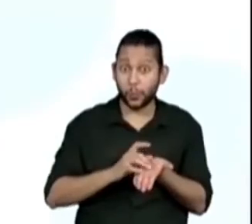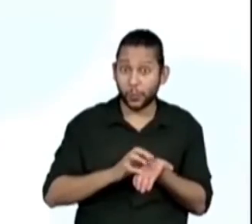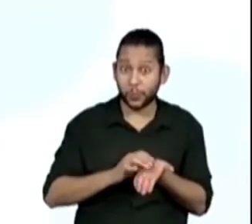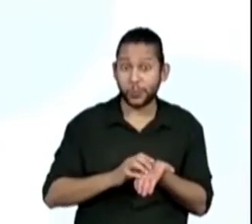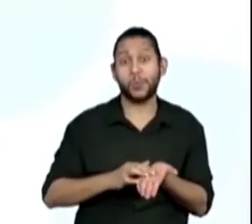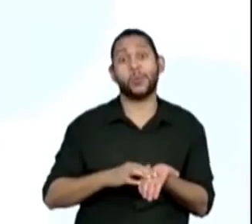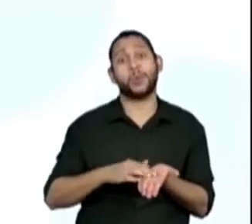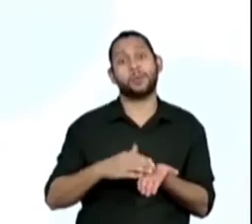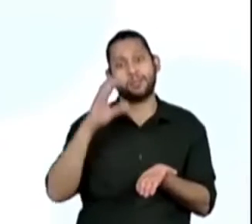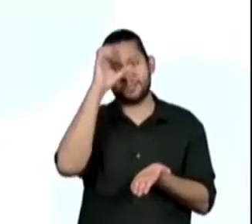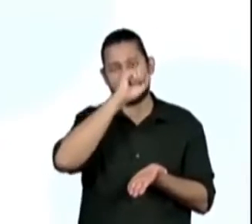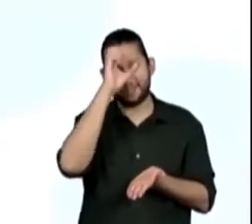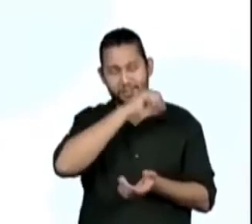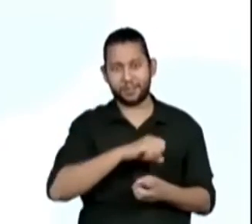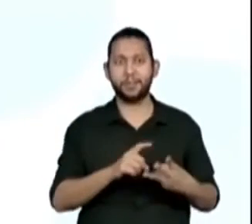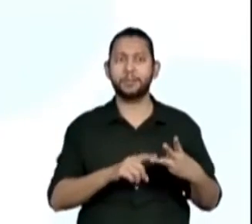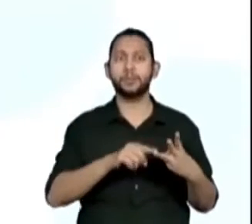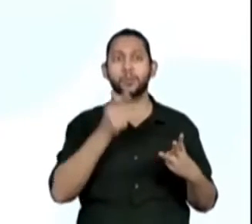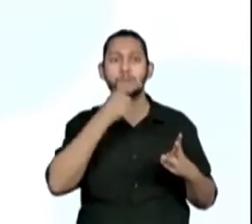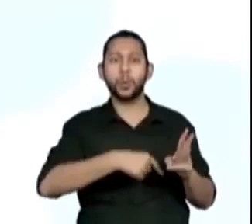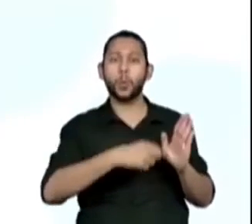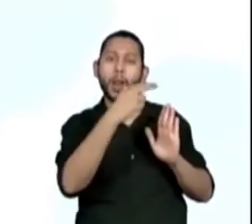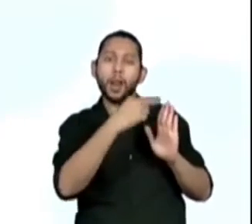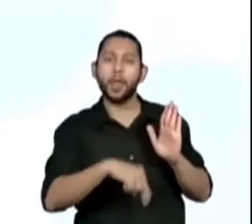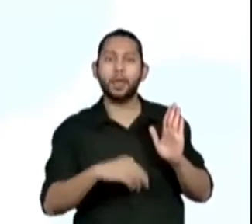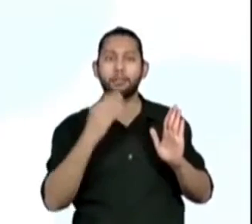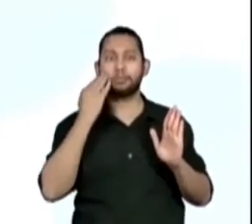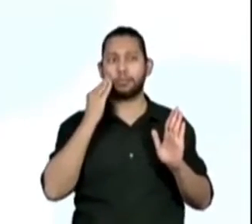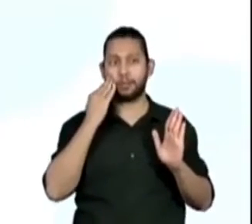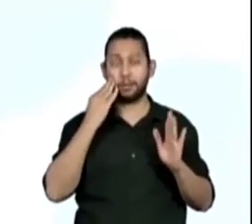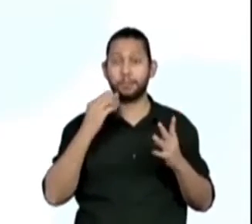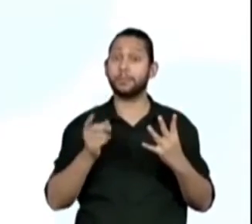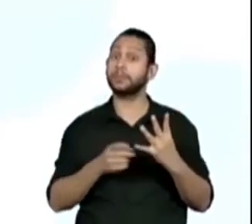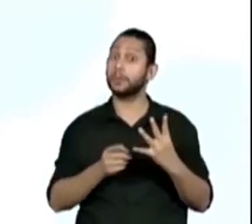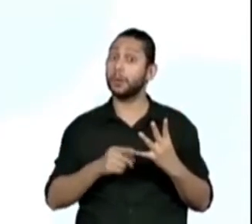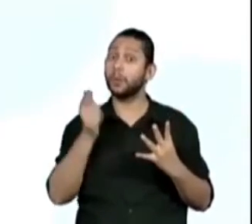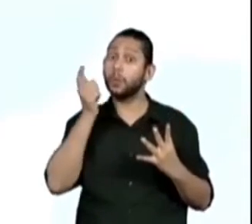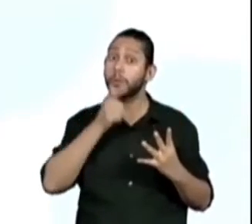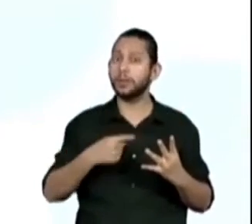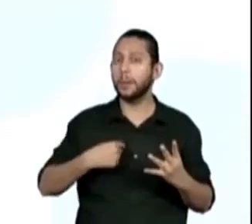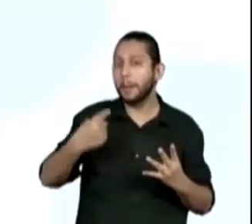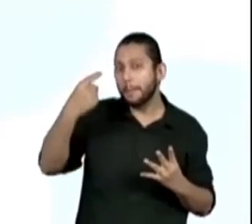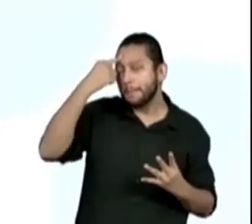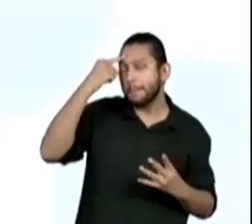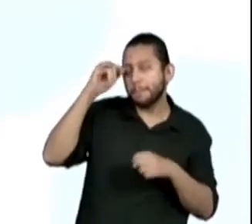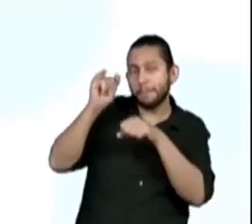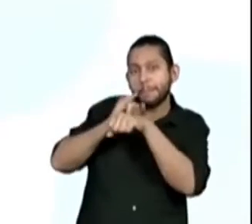e interpretação de enunciado e também traçamos estratégias para cálculo